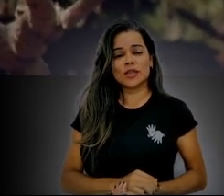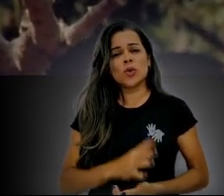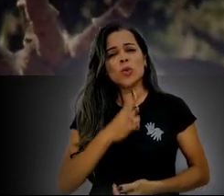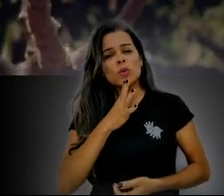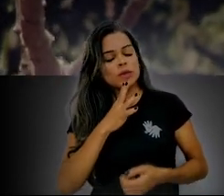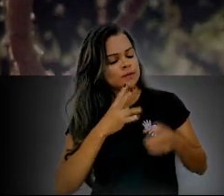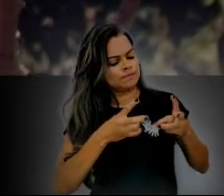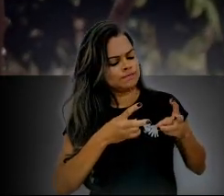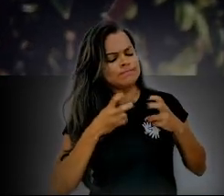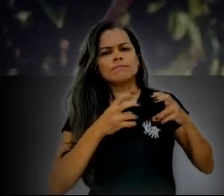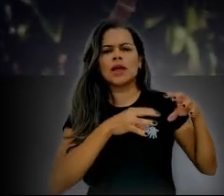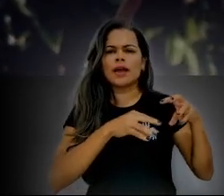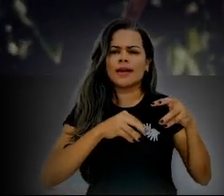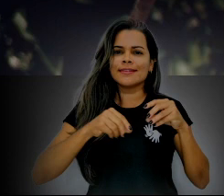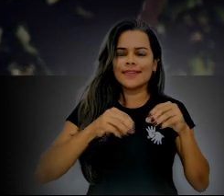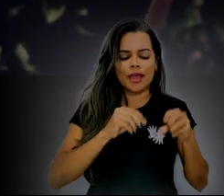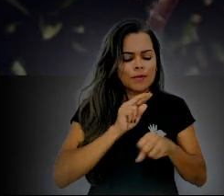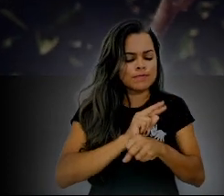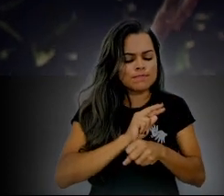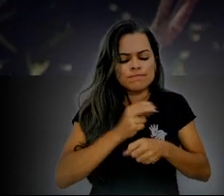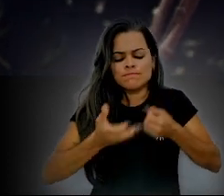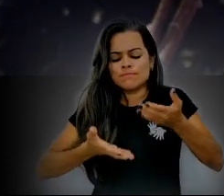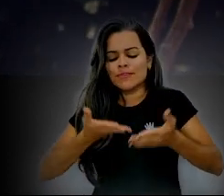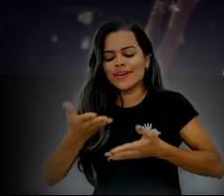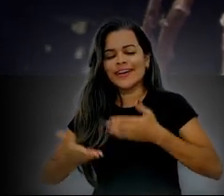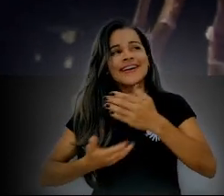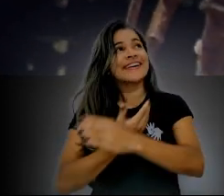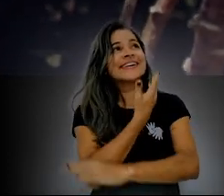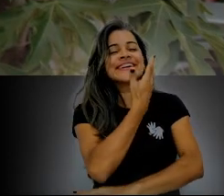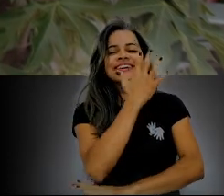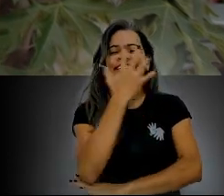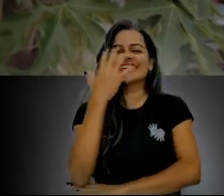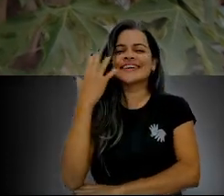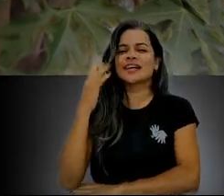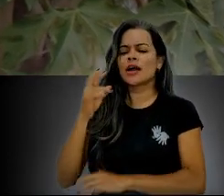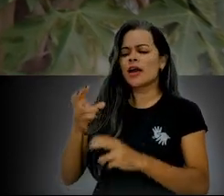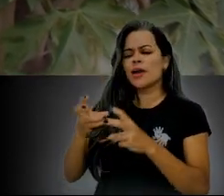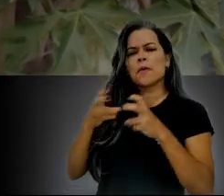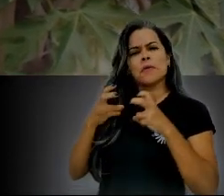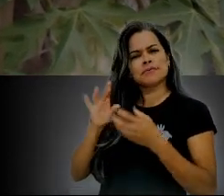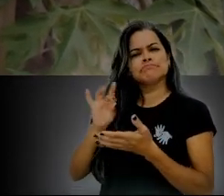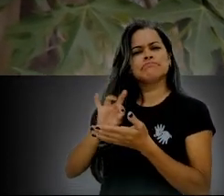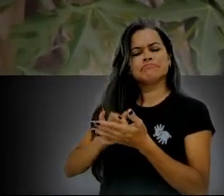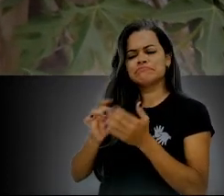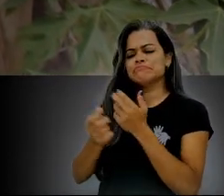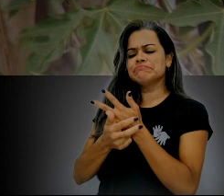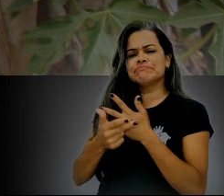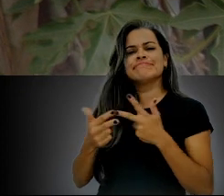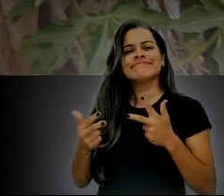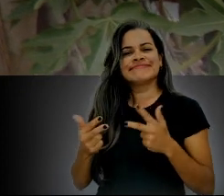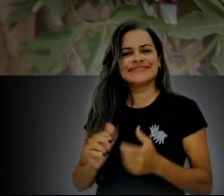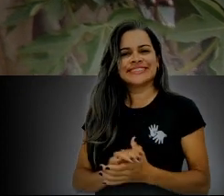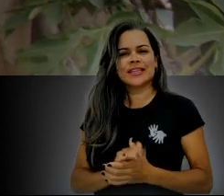conhecer a terra cultivar o solo cuidar do meio ambiente é conhecer a realidade das coisas